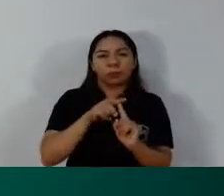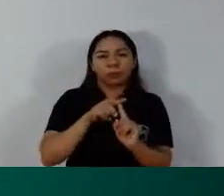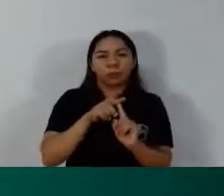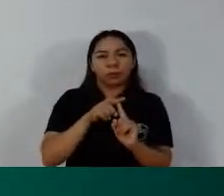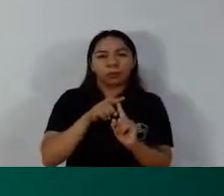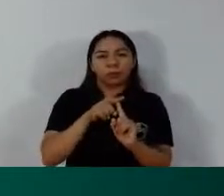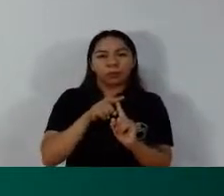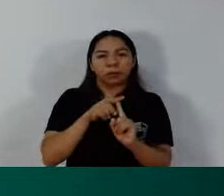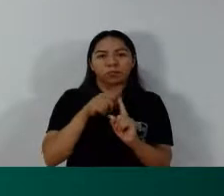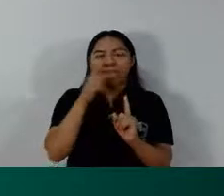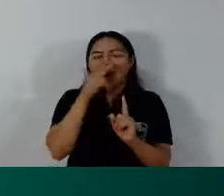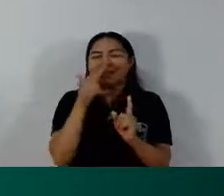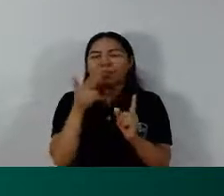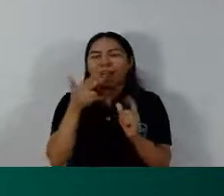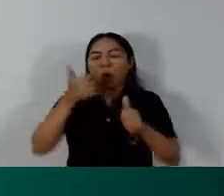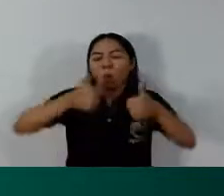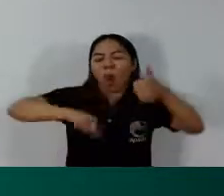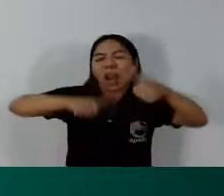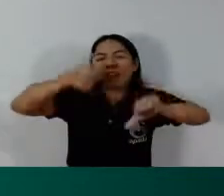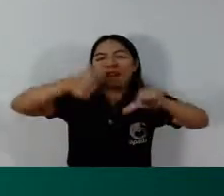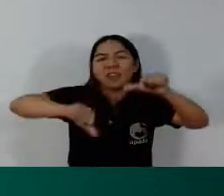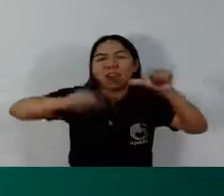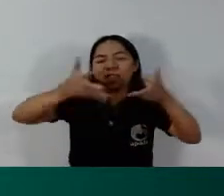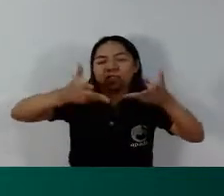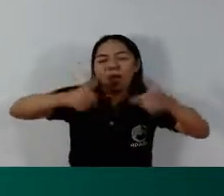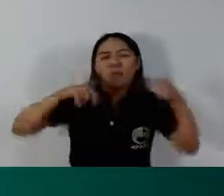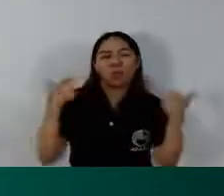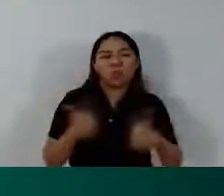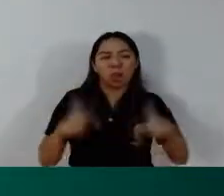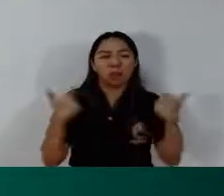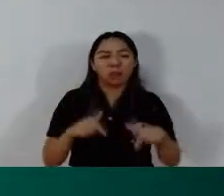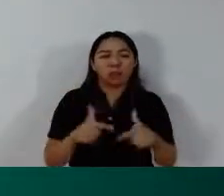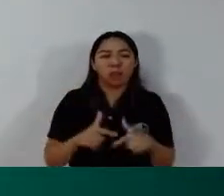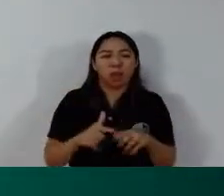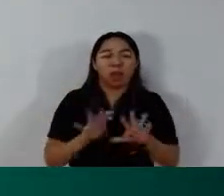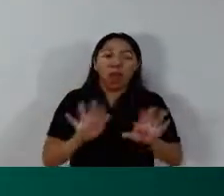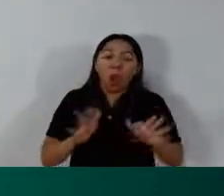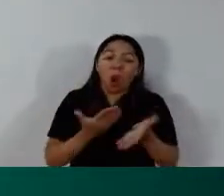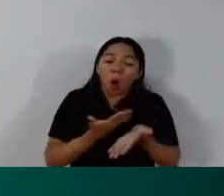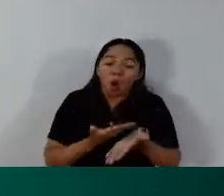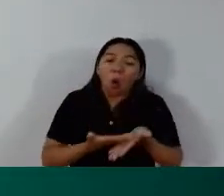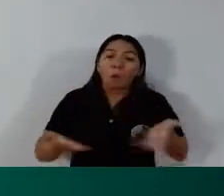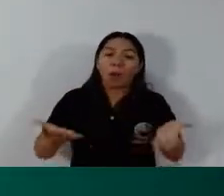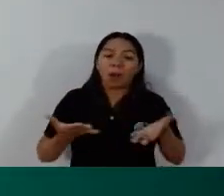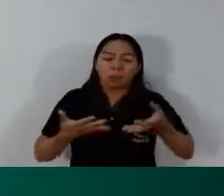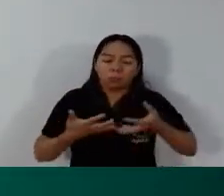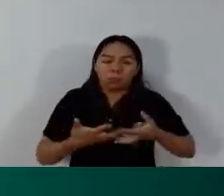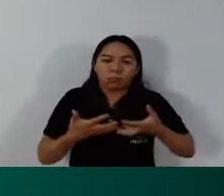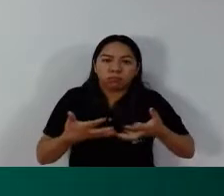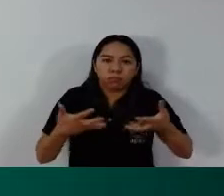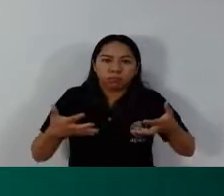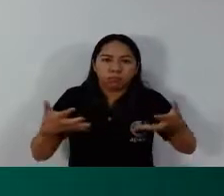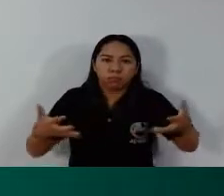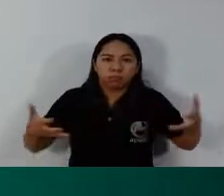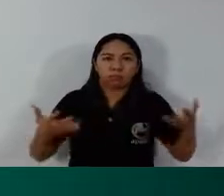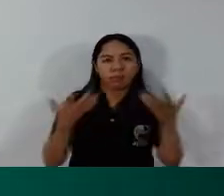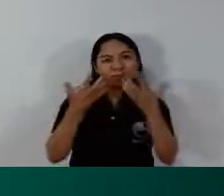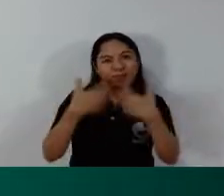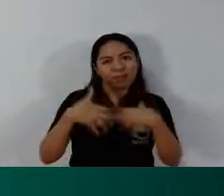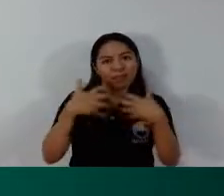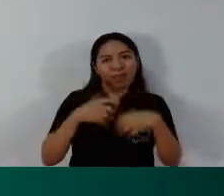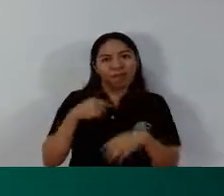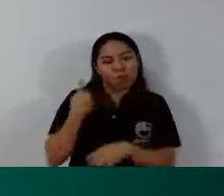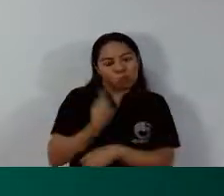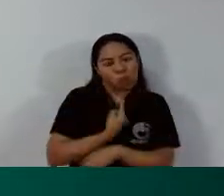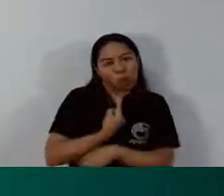meio que desqualificado é assim que suja Rede de Educação Profissional científica e tecnológica e eu não acho que a gente